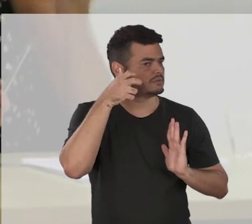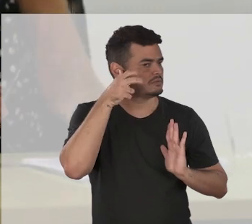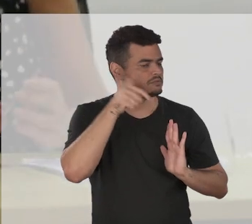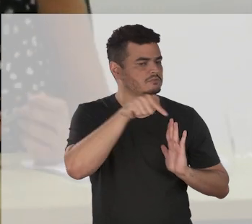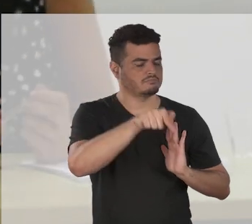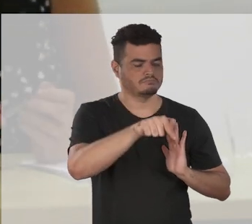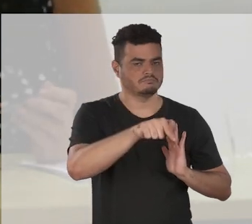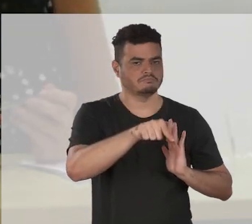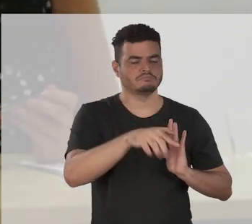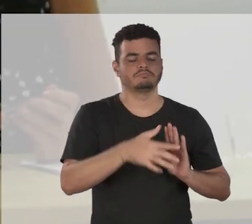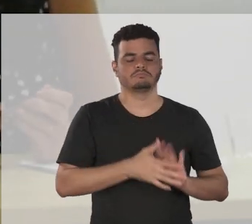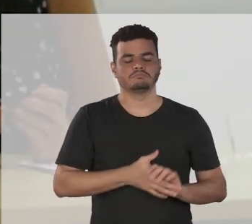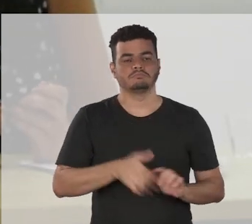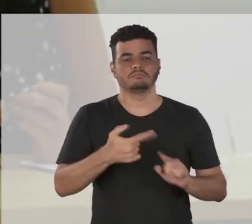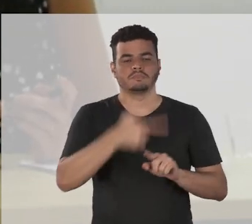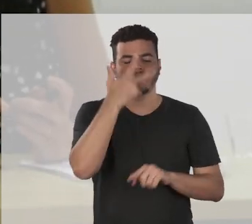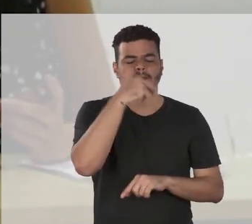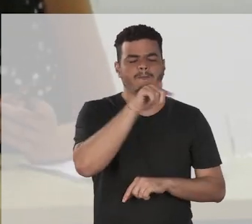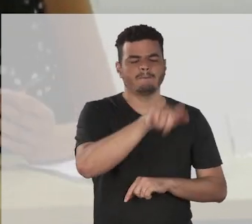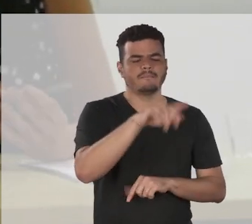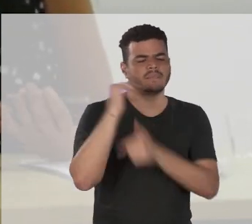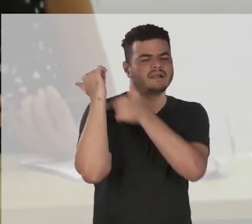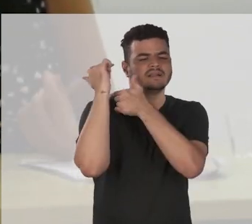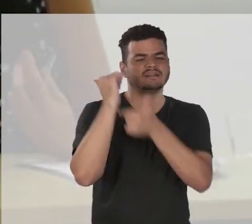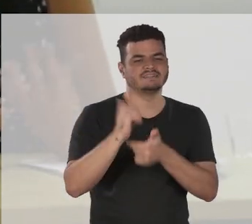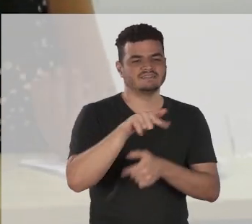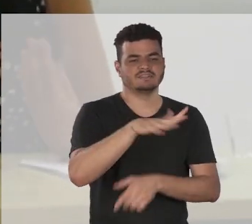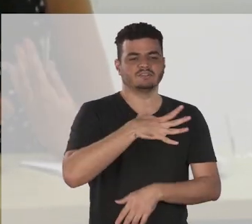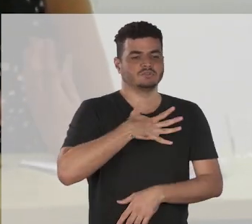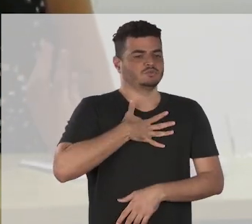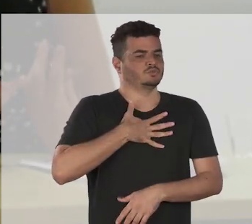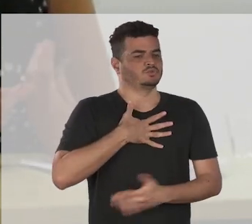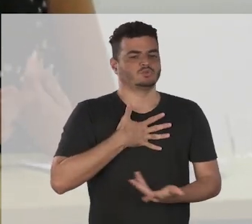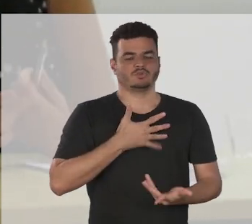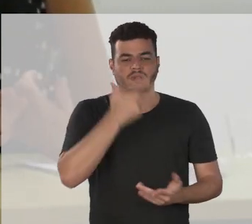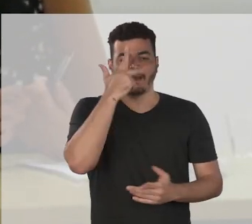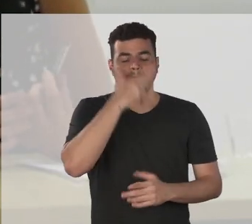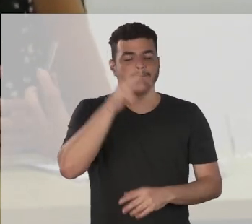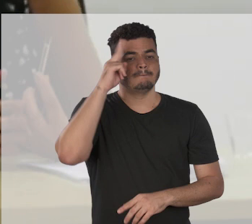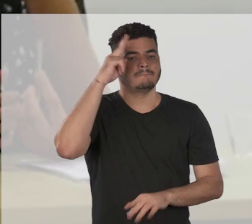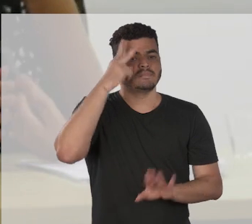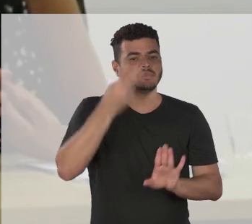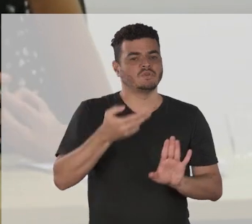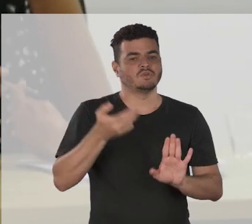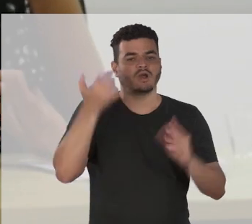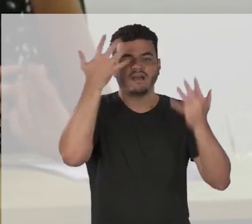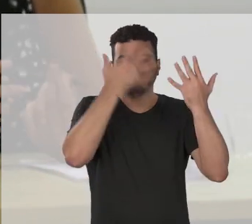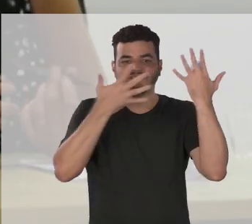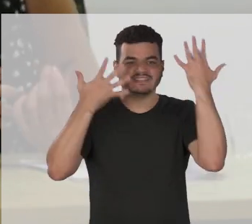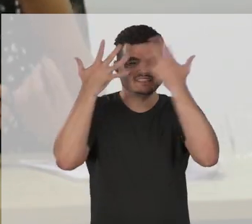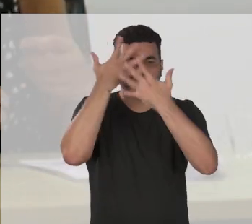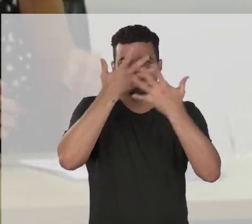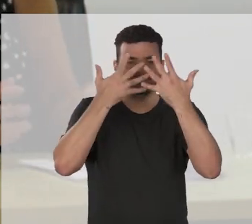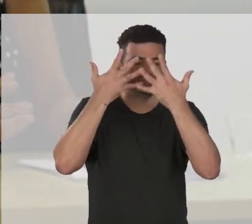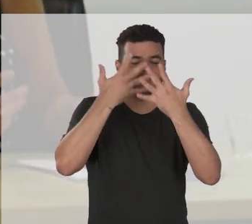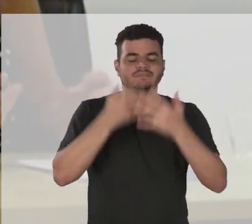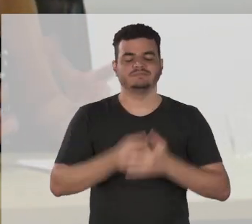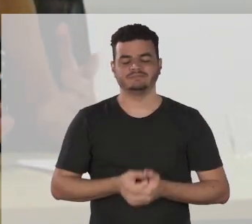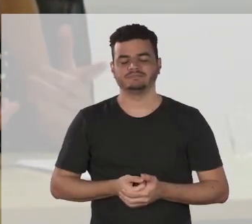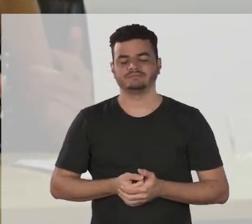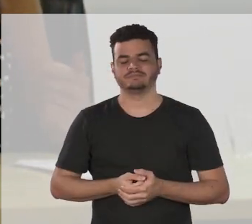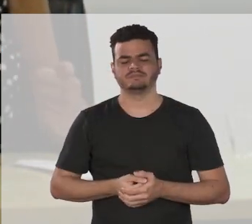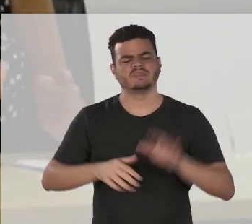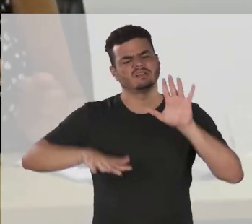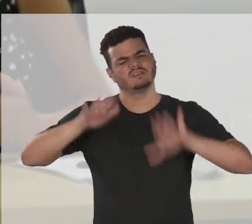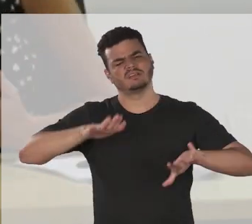vou inventando, algum clássico. Então, me parece que, digamos, os dois suportes têm que estar, e talvez